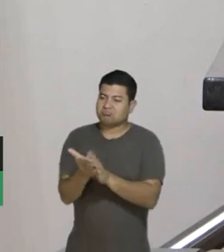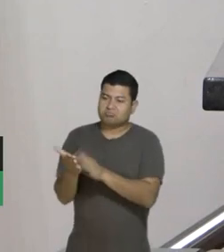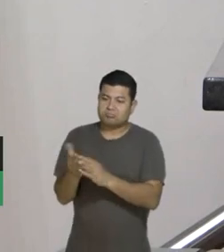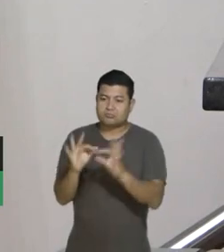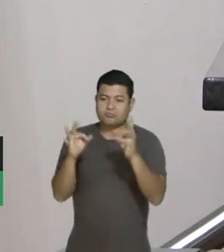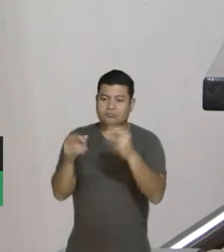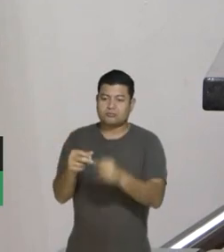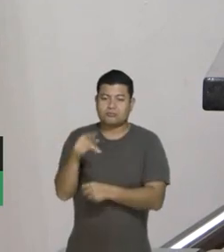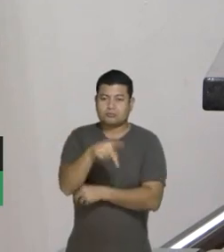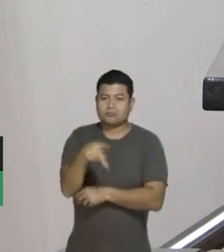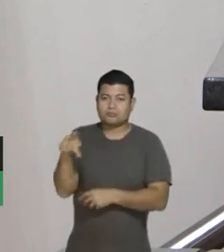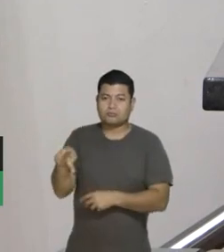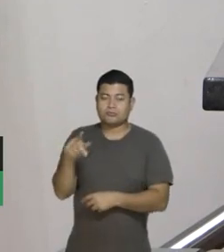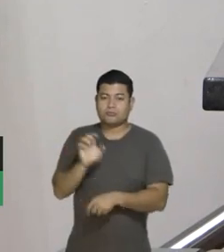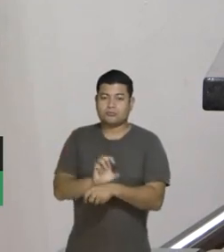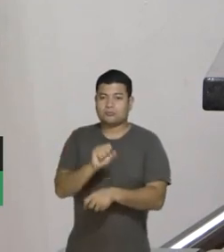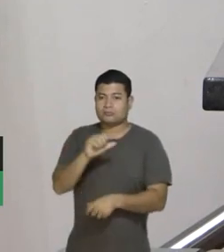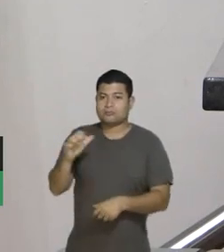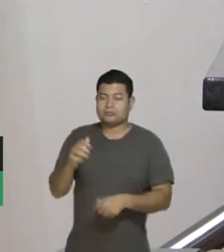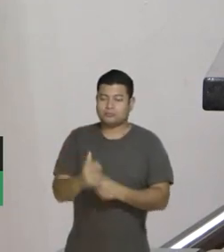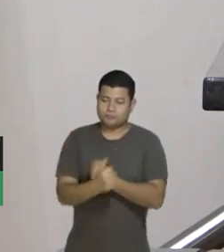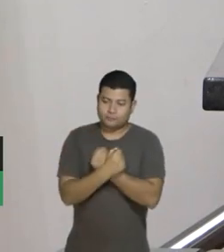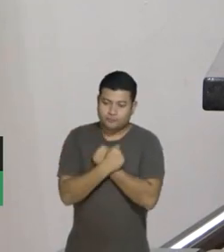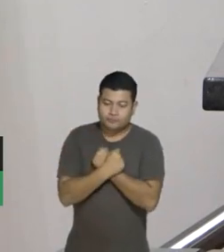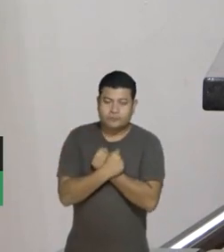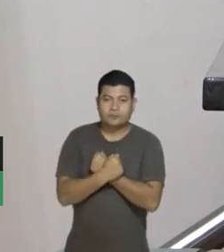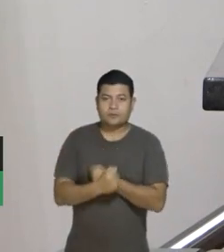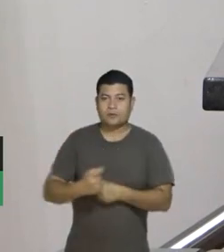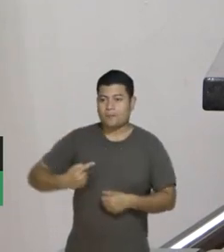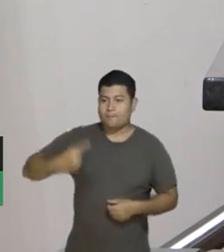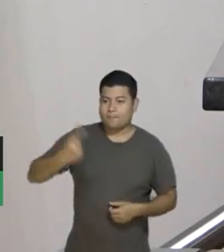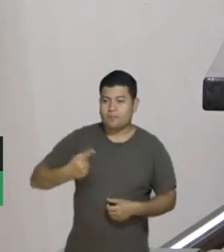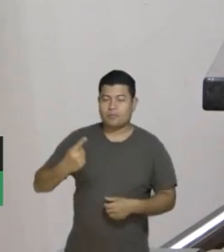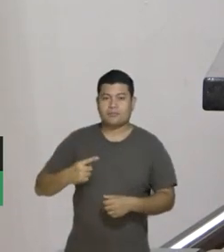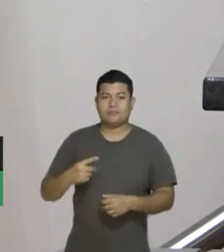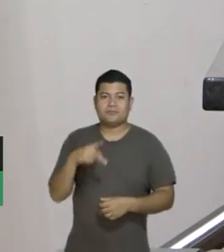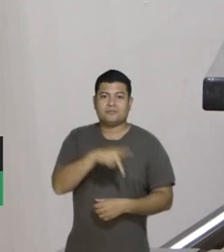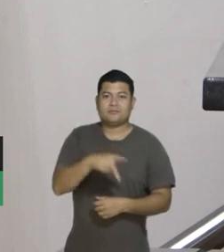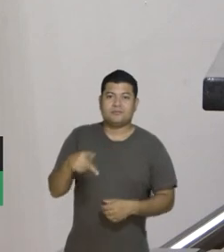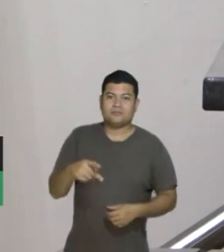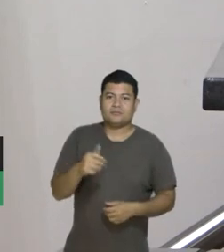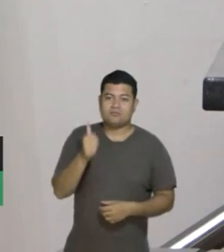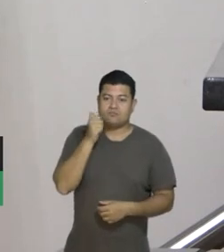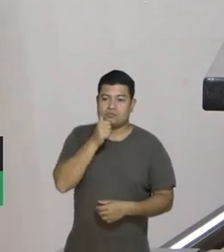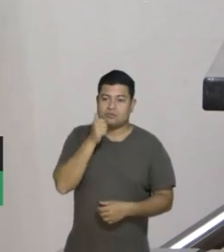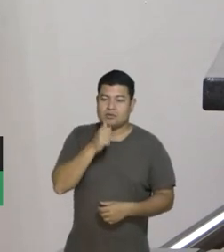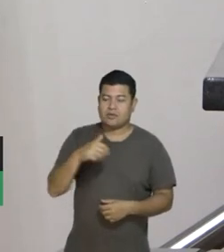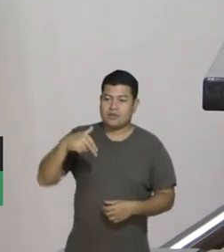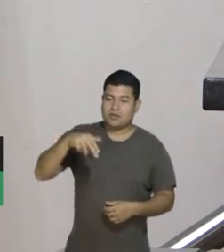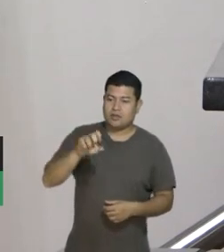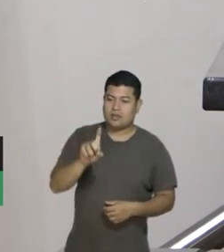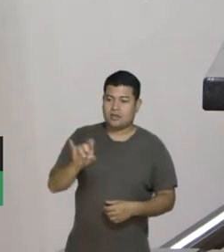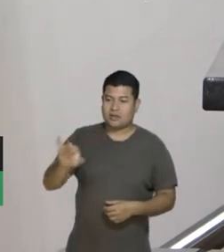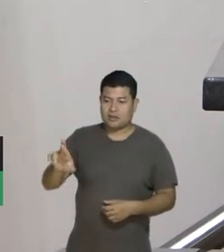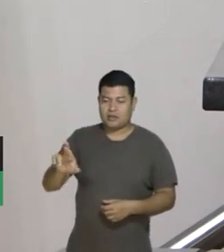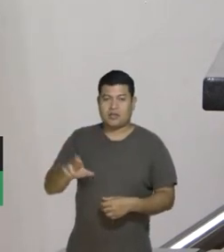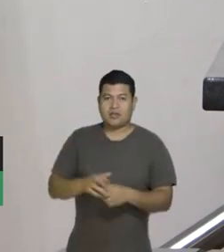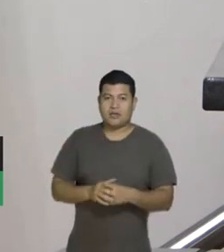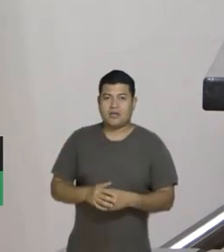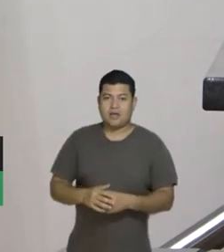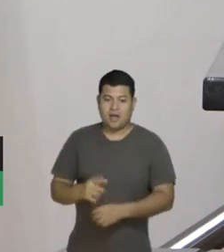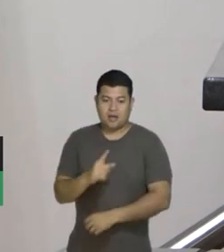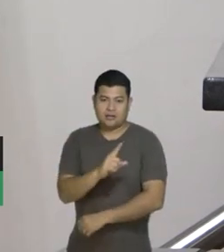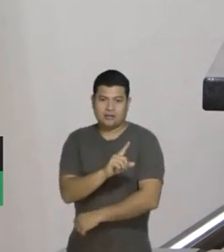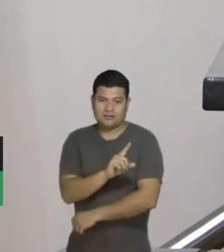Catarina, e quero deixar aqui o meu abraço para minha primeira professora, professora Dona Ledir, da primeira série ao terceiro ano,